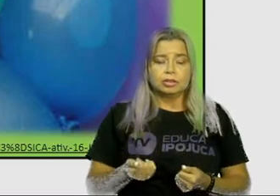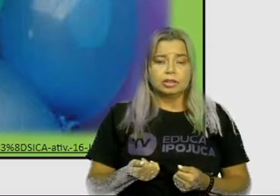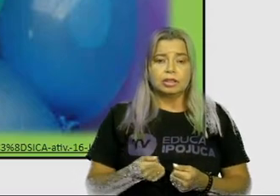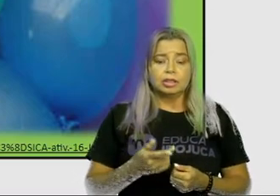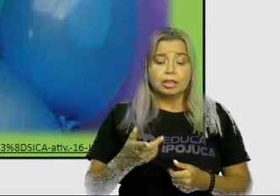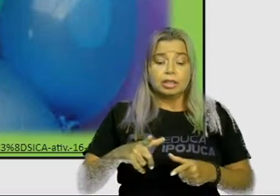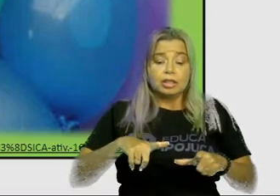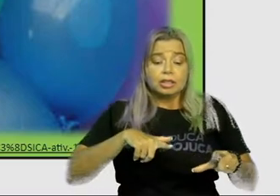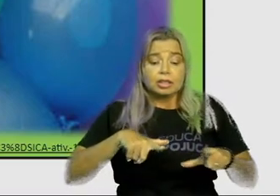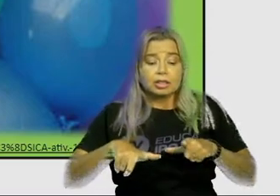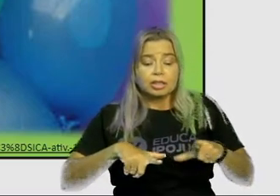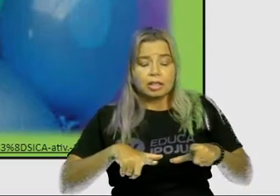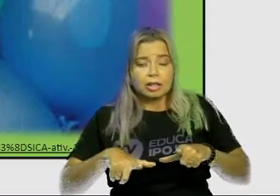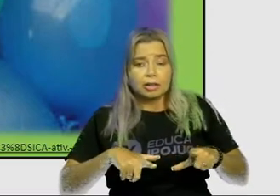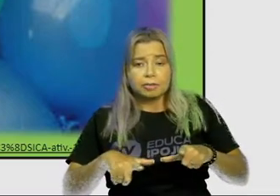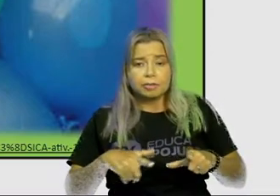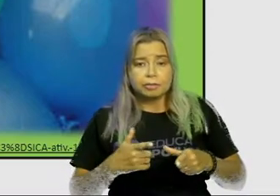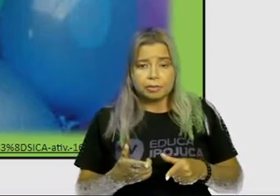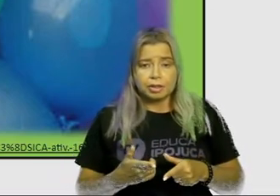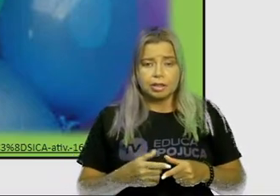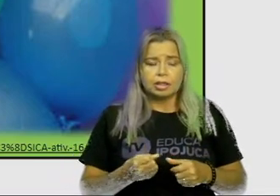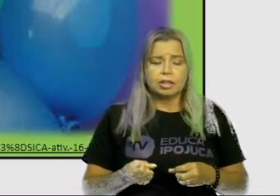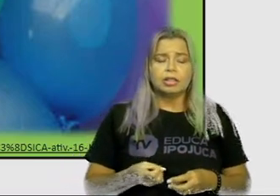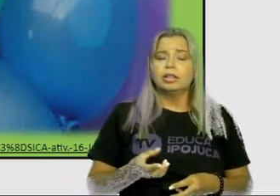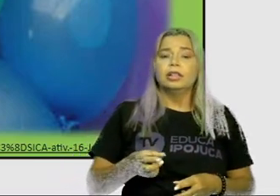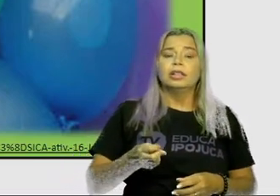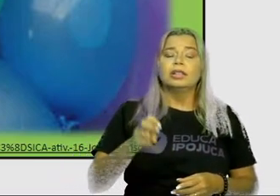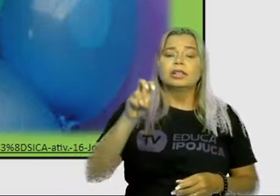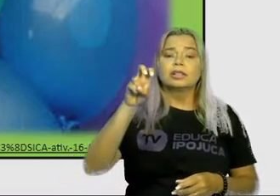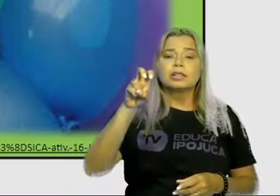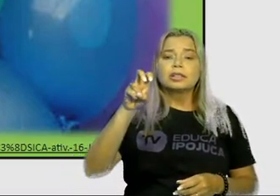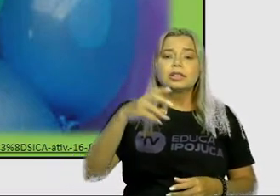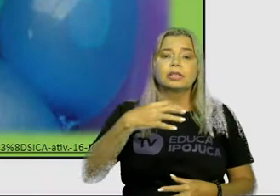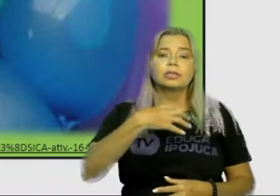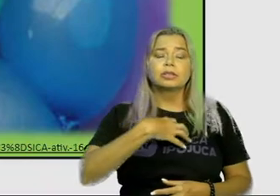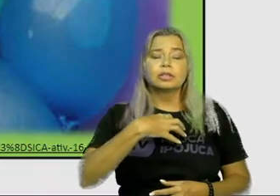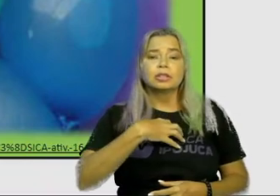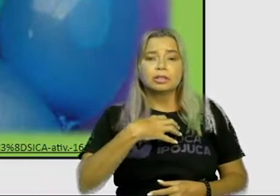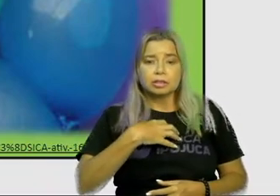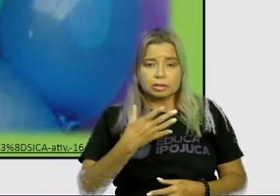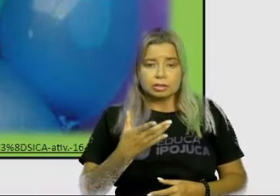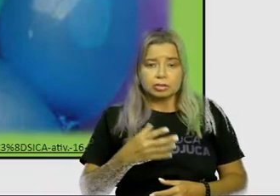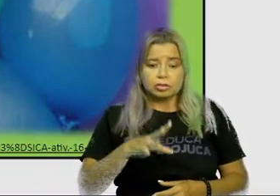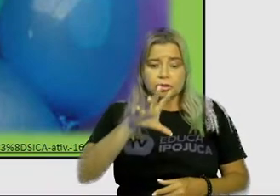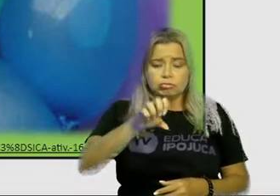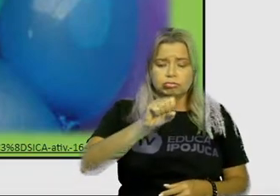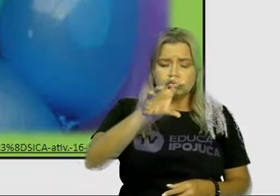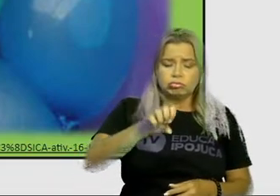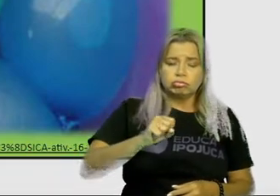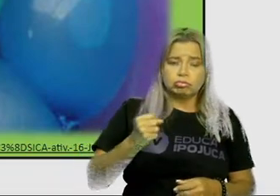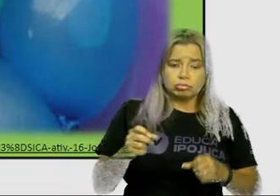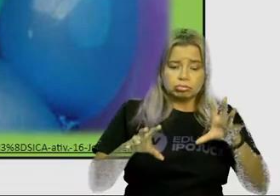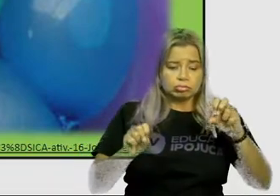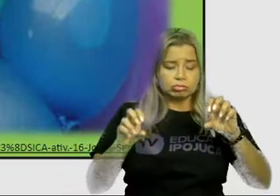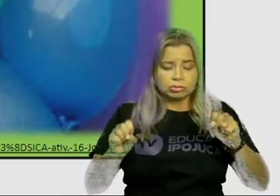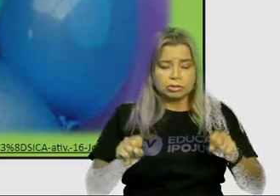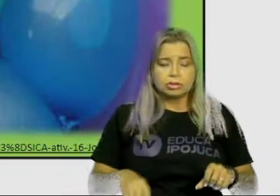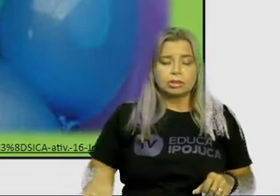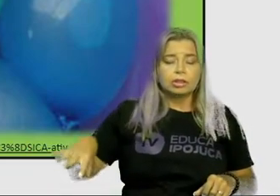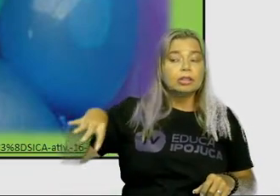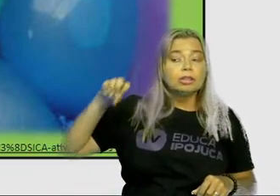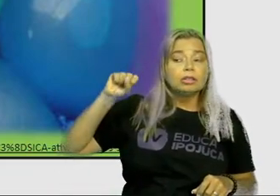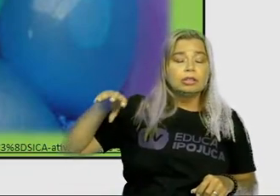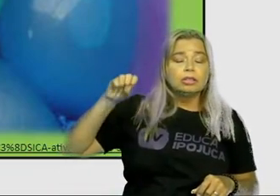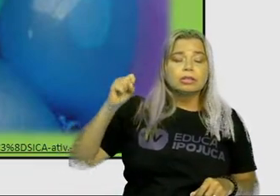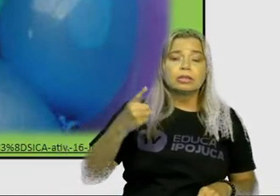sentidos, como tato, né, pegar, audição, ouvir, visão, que